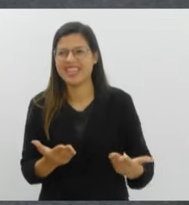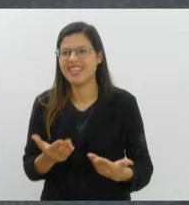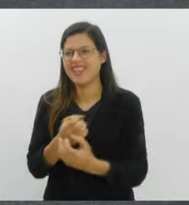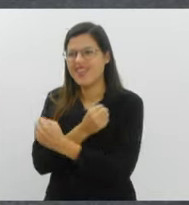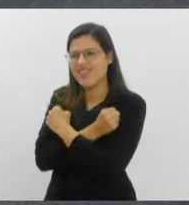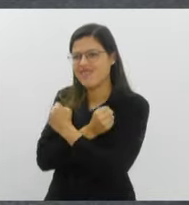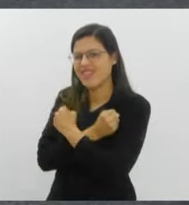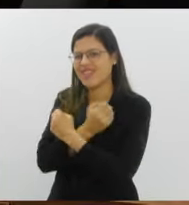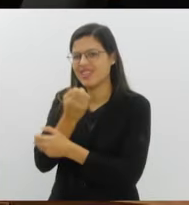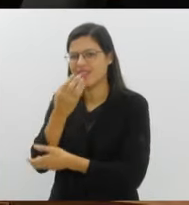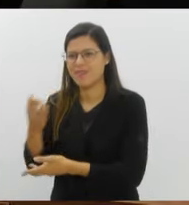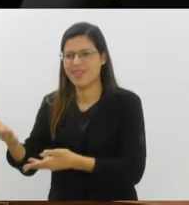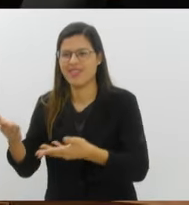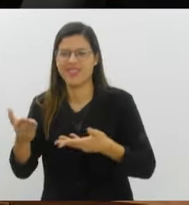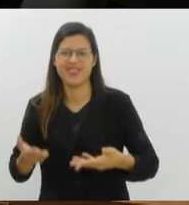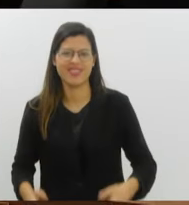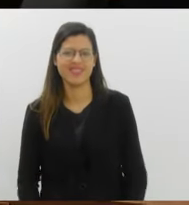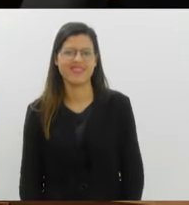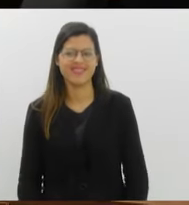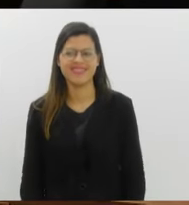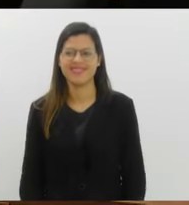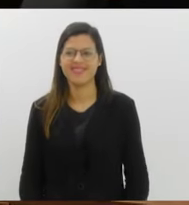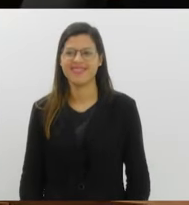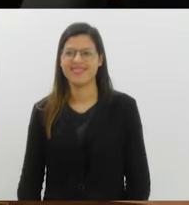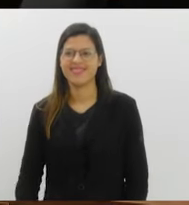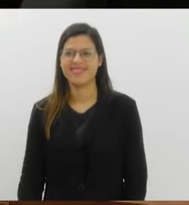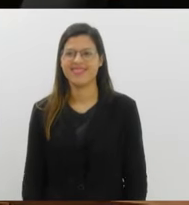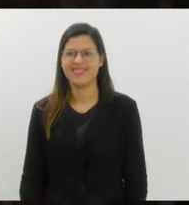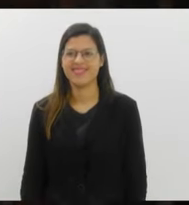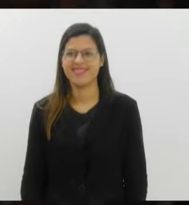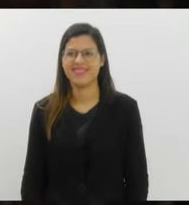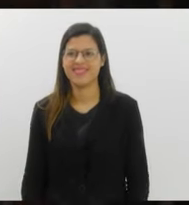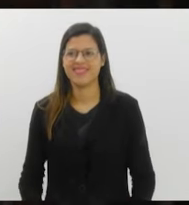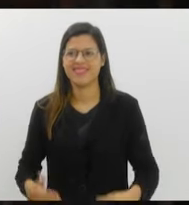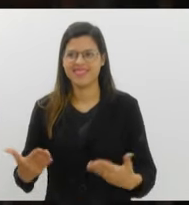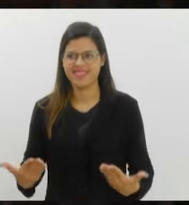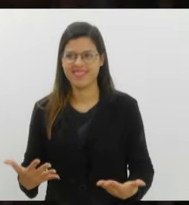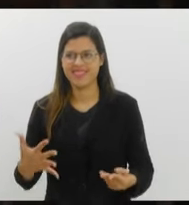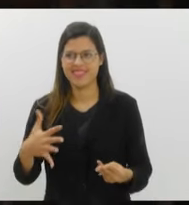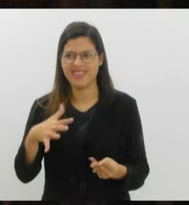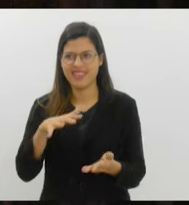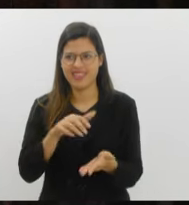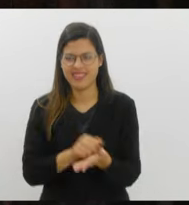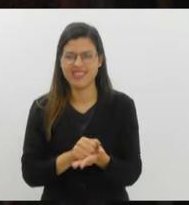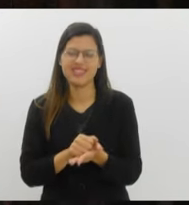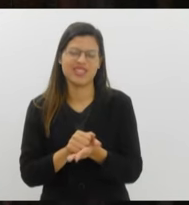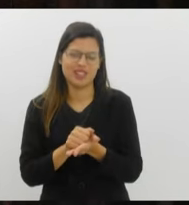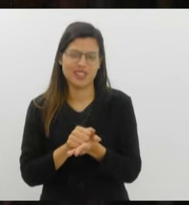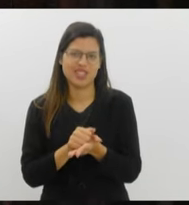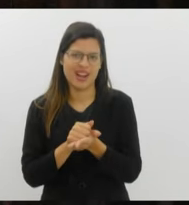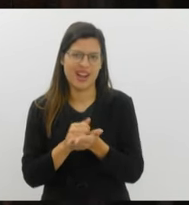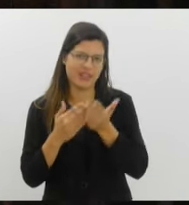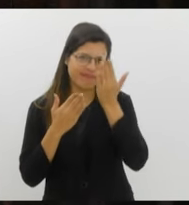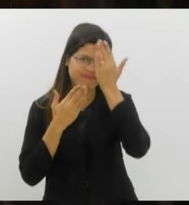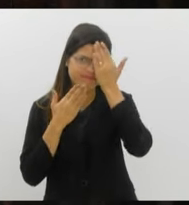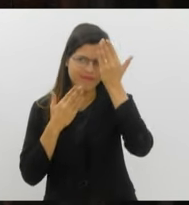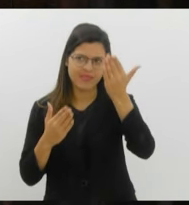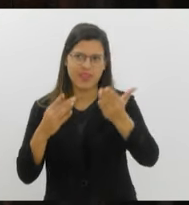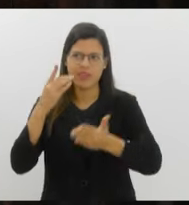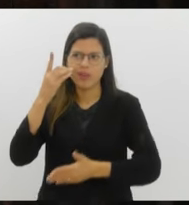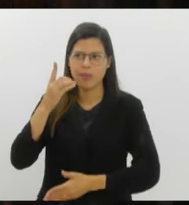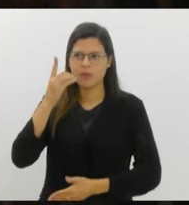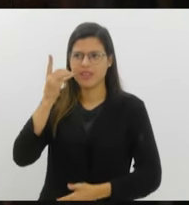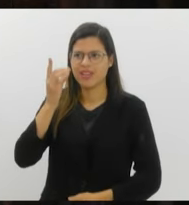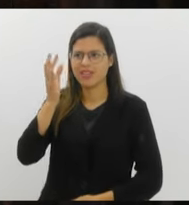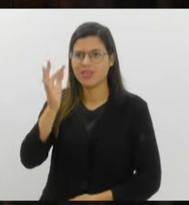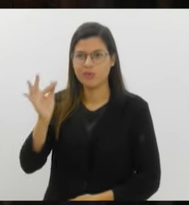obrigado, bem-vindo. Muito obrigado aí pelas palavras, deputado. Então, deixar registrado aqui a minha gratidão ao deputado